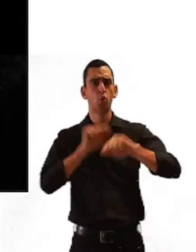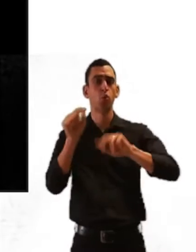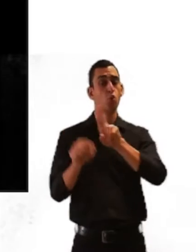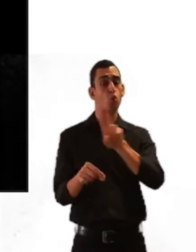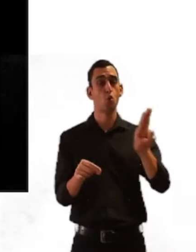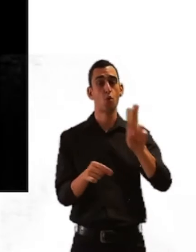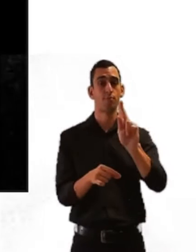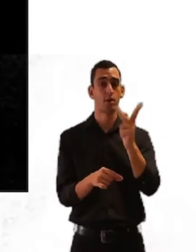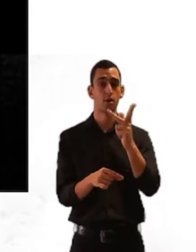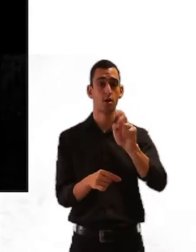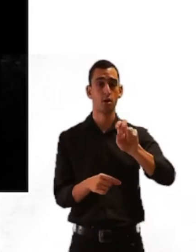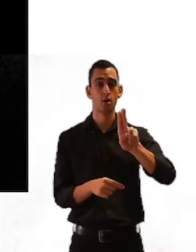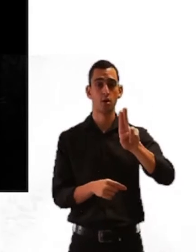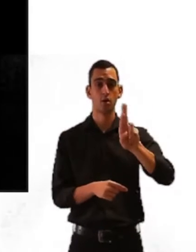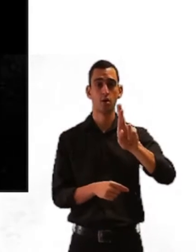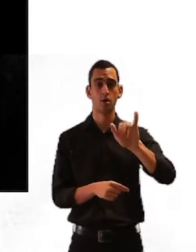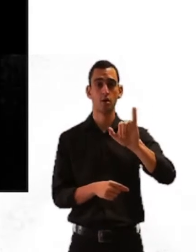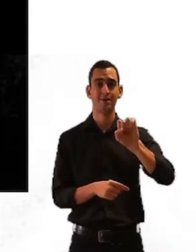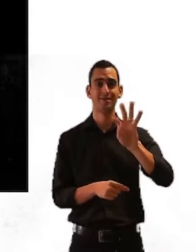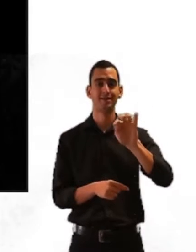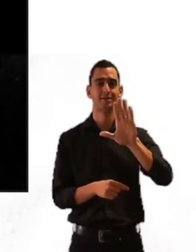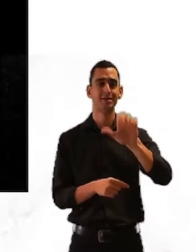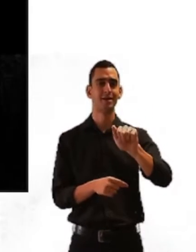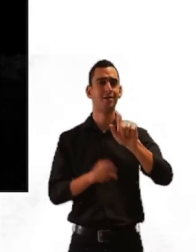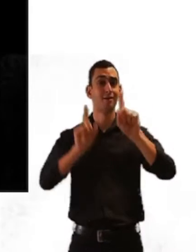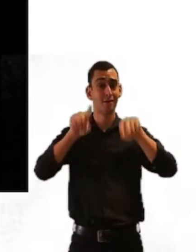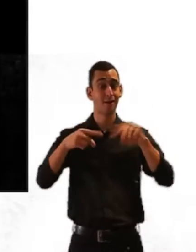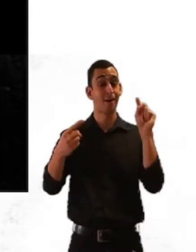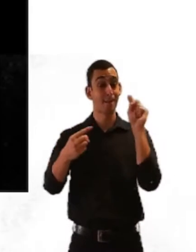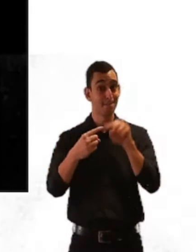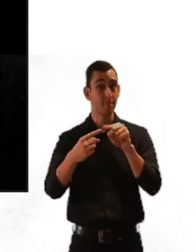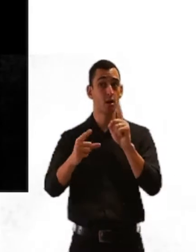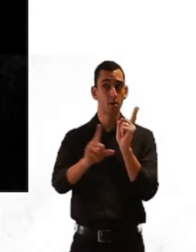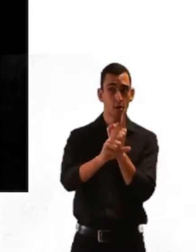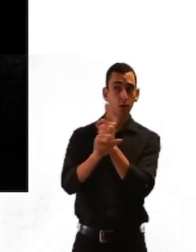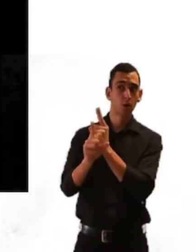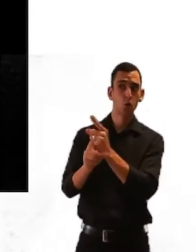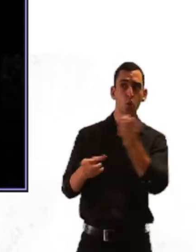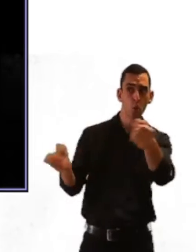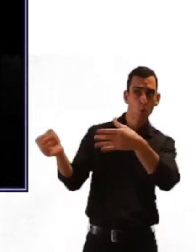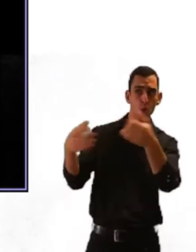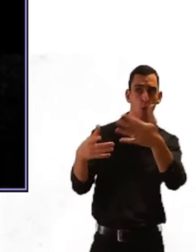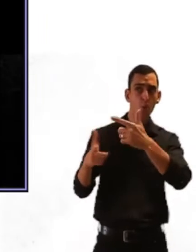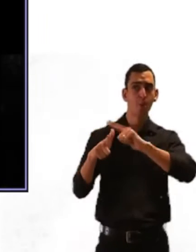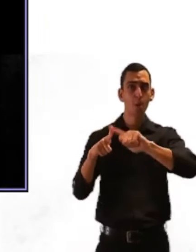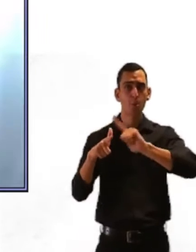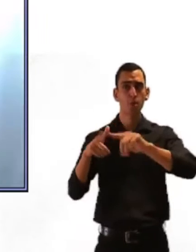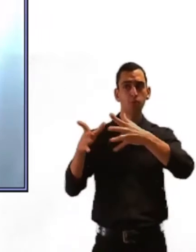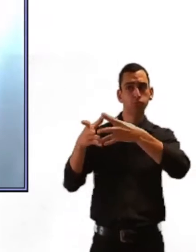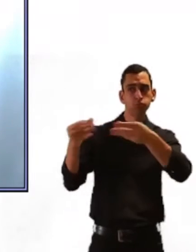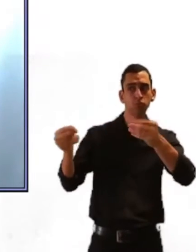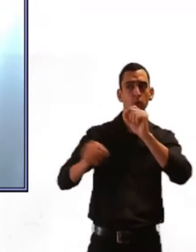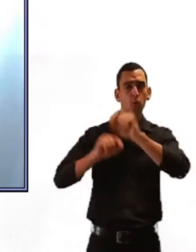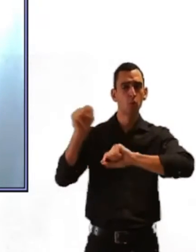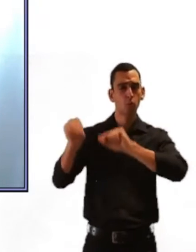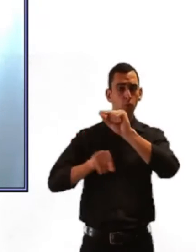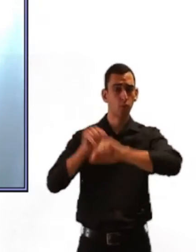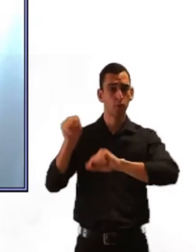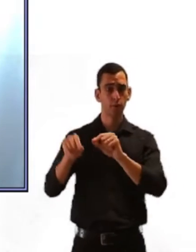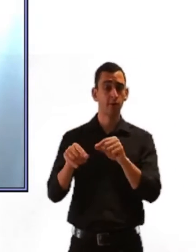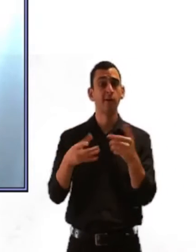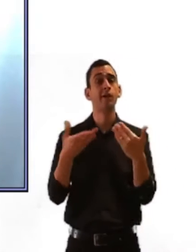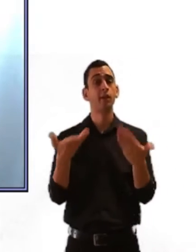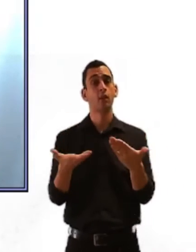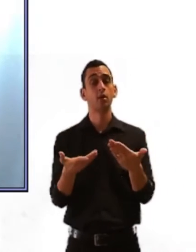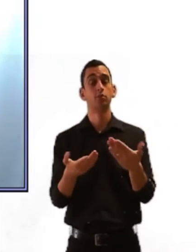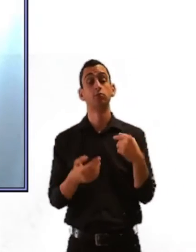ele é tratado para descoberta, para invenção, para resolução de problemas. O que que o juiz faz todos os